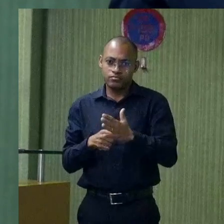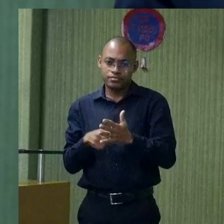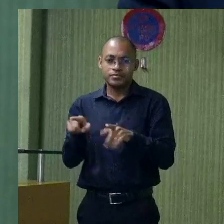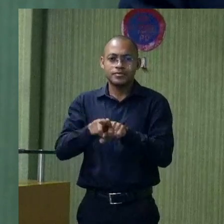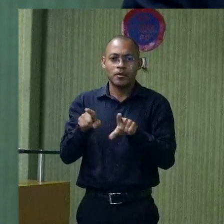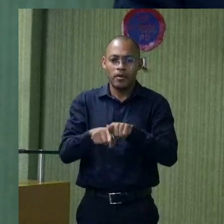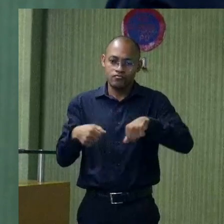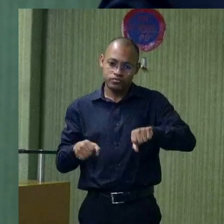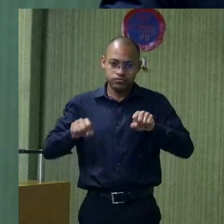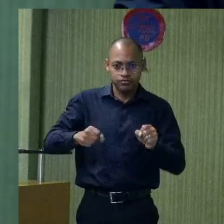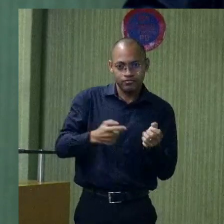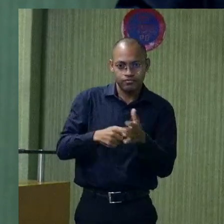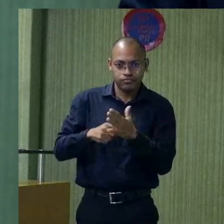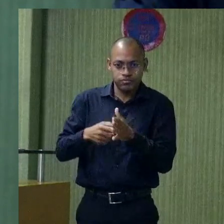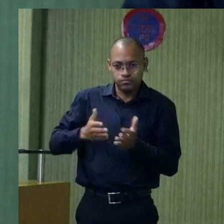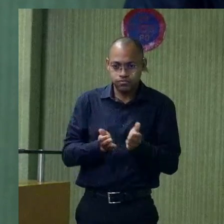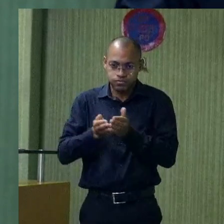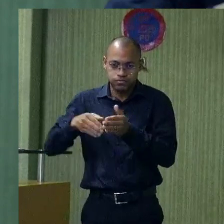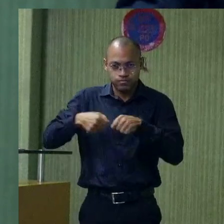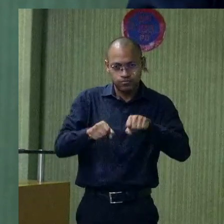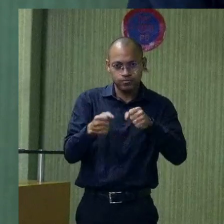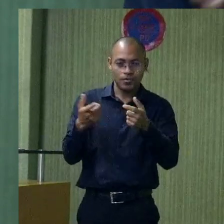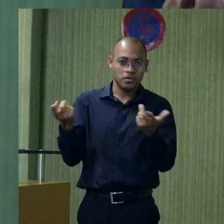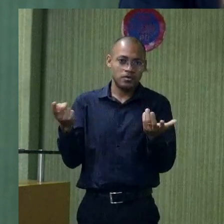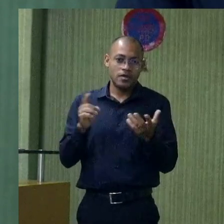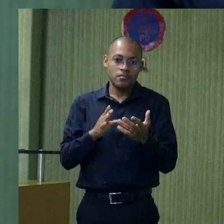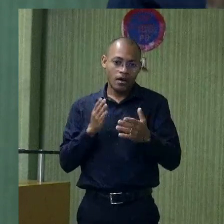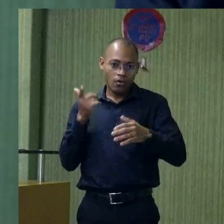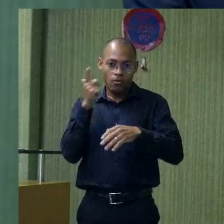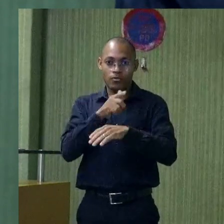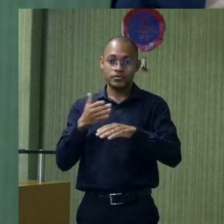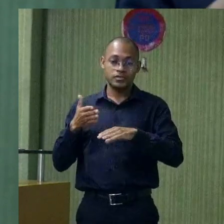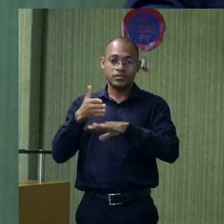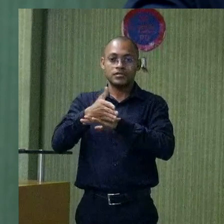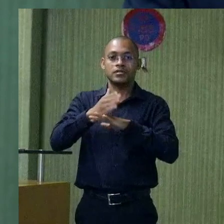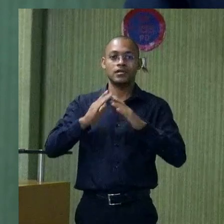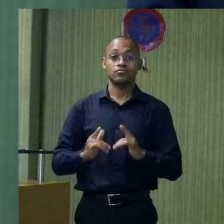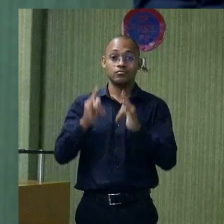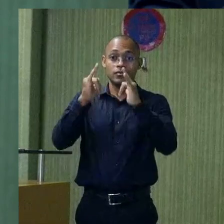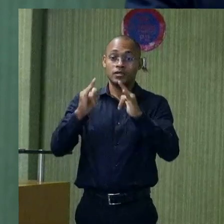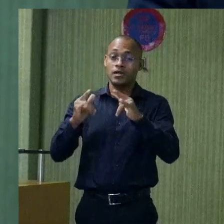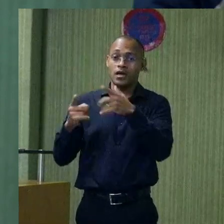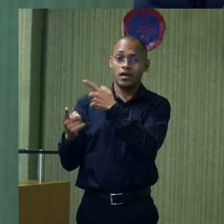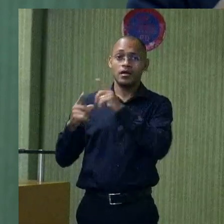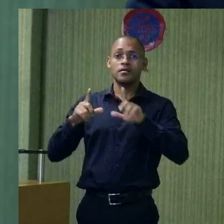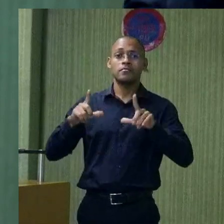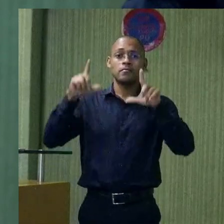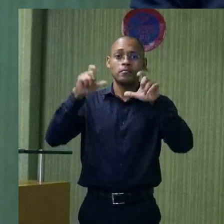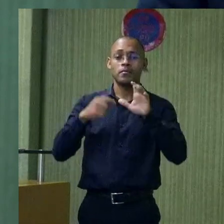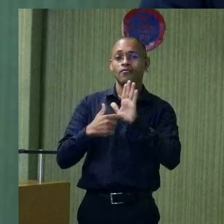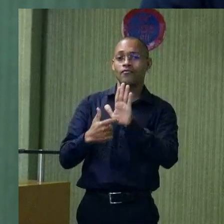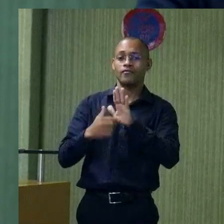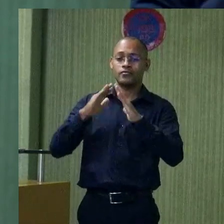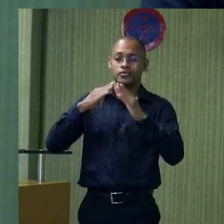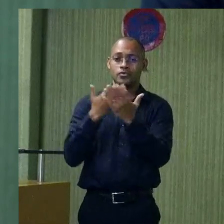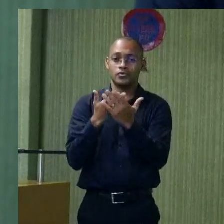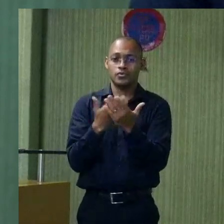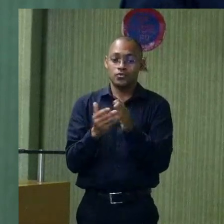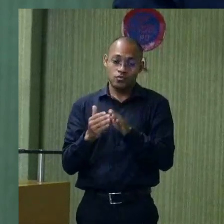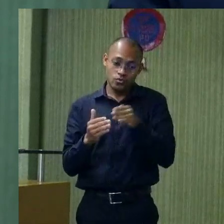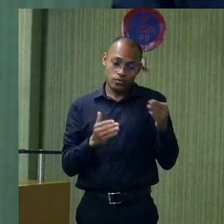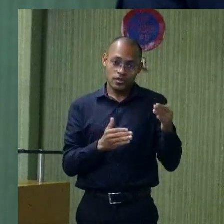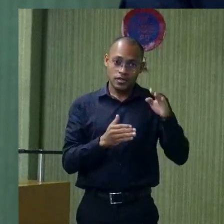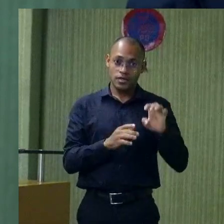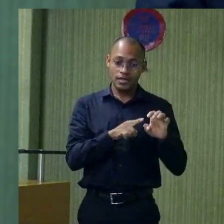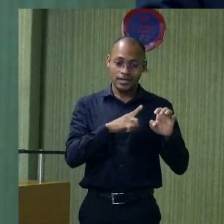para poder ter acesso a algum prédio aqui são fotos de escolas ali no canto esquerdo abaixo nós temos as